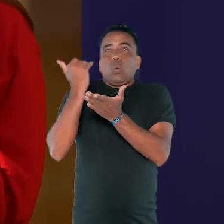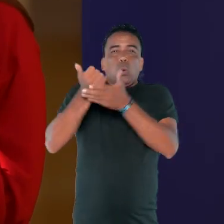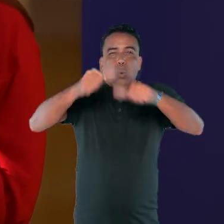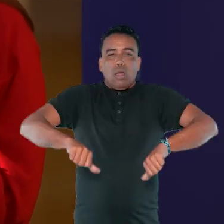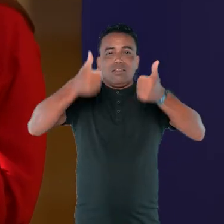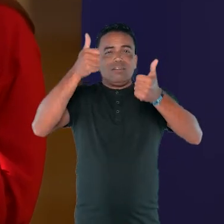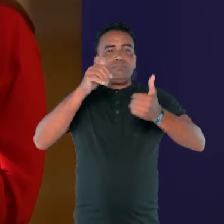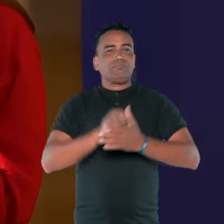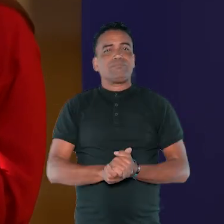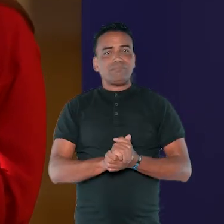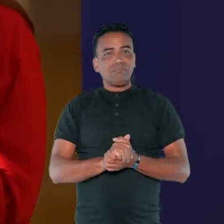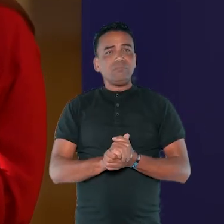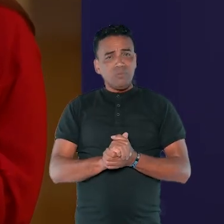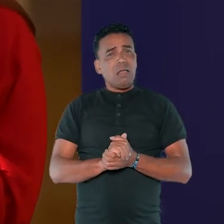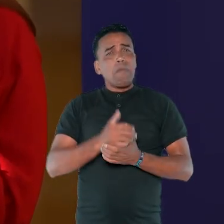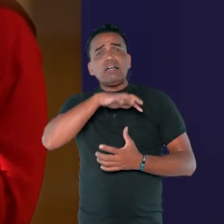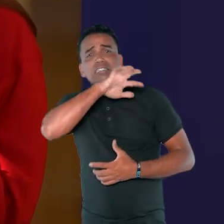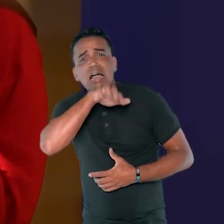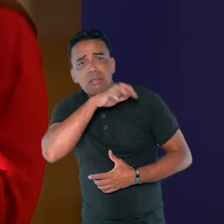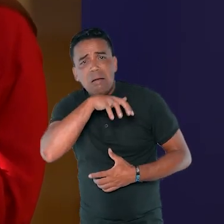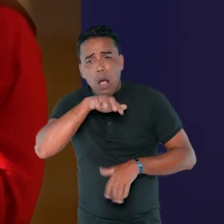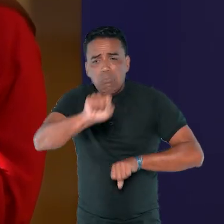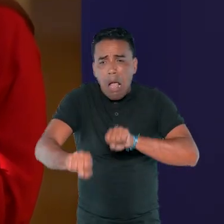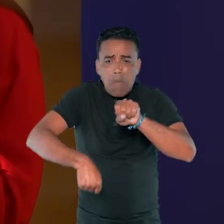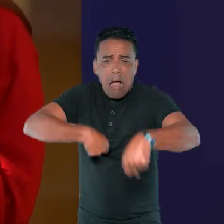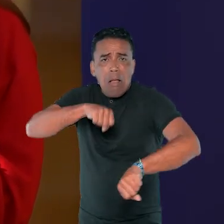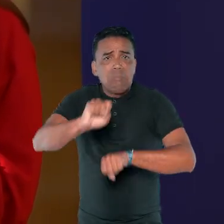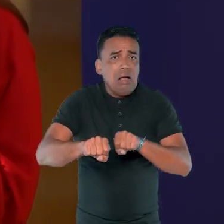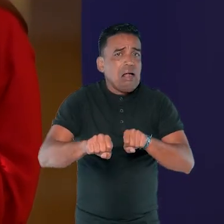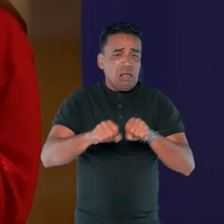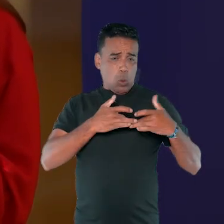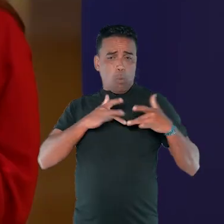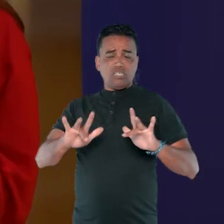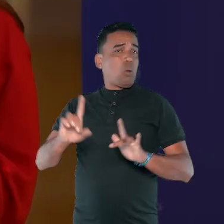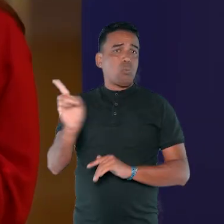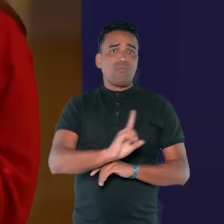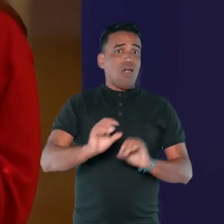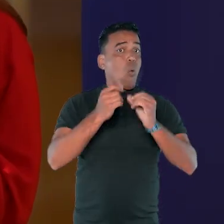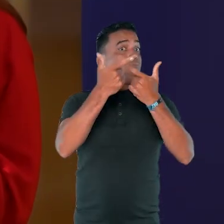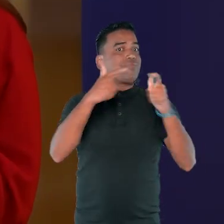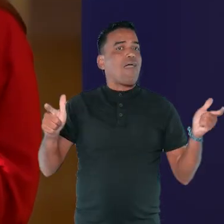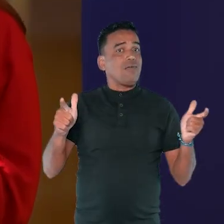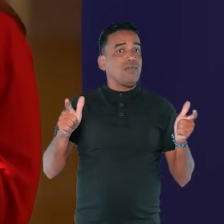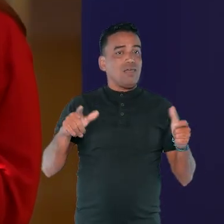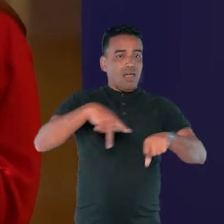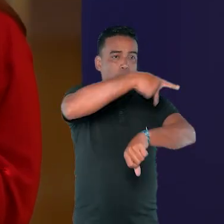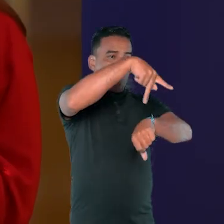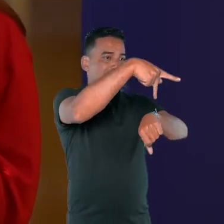de 4, animal sem compaixão. Uma coisa é um país, outra